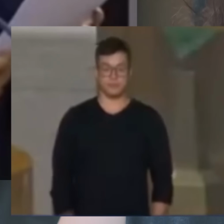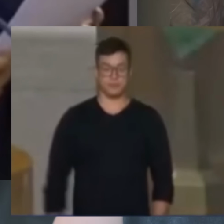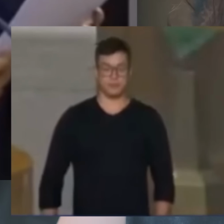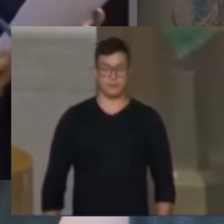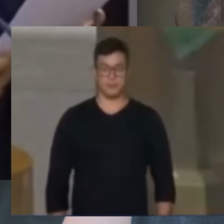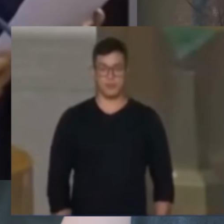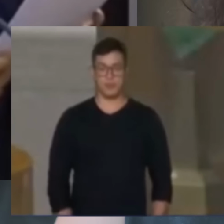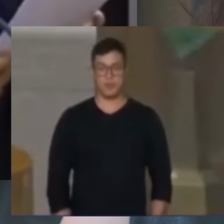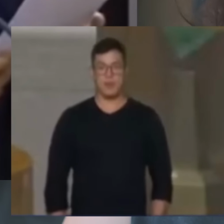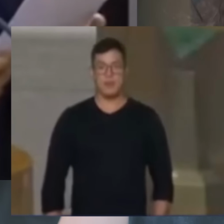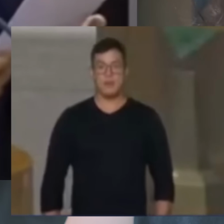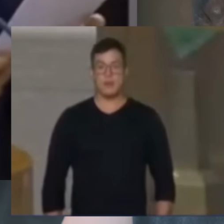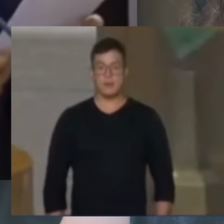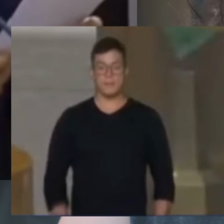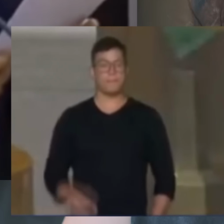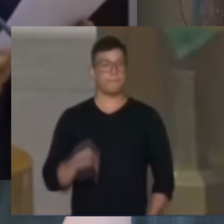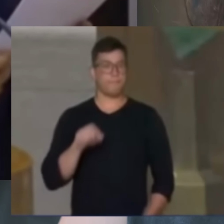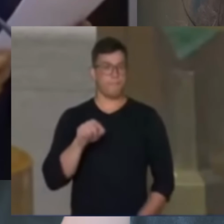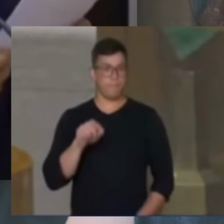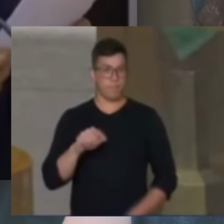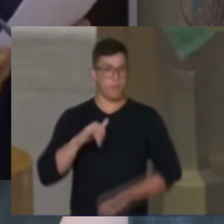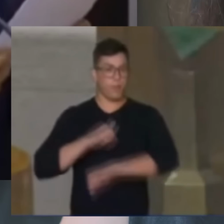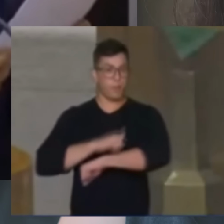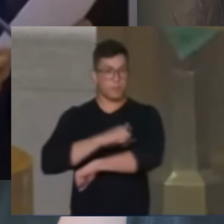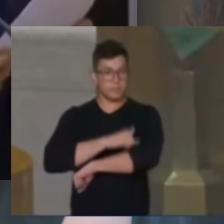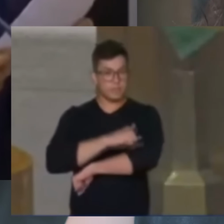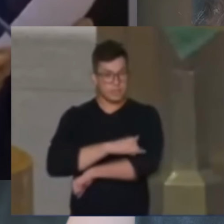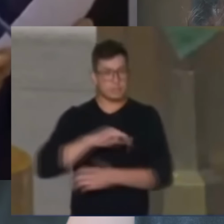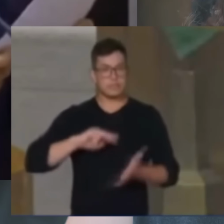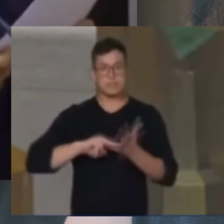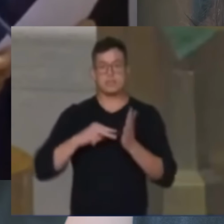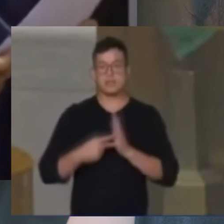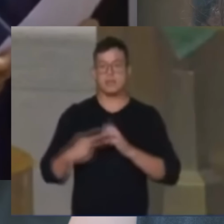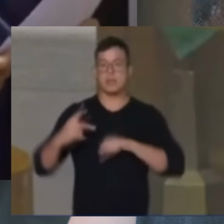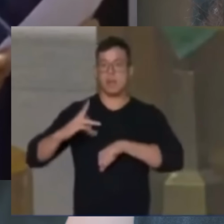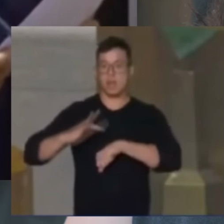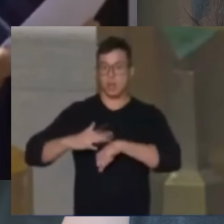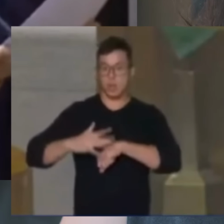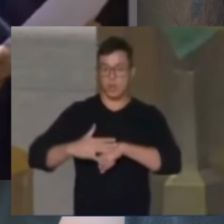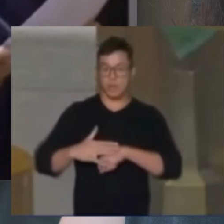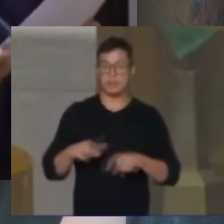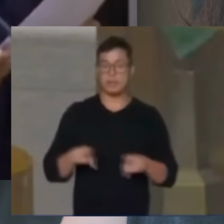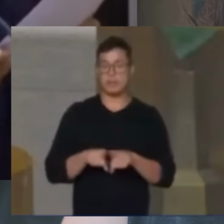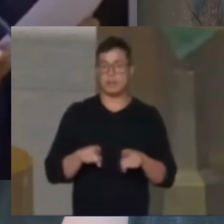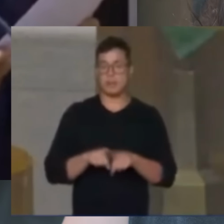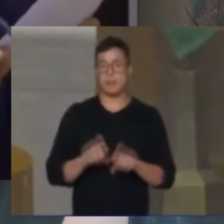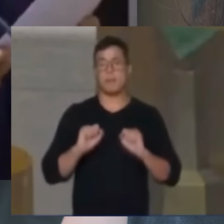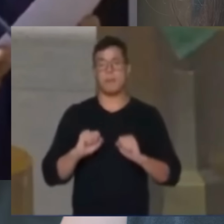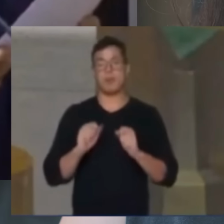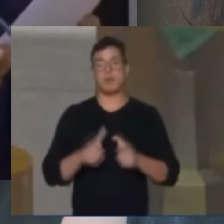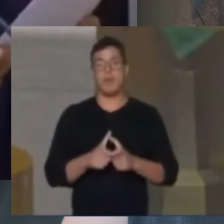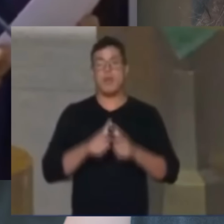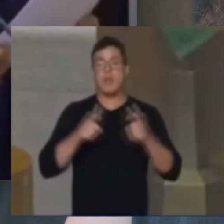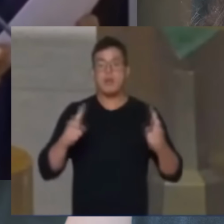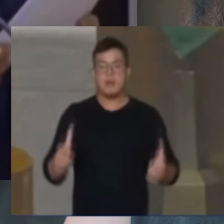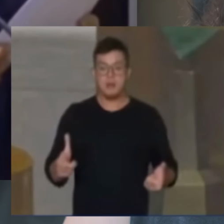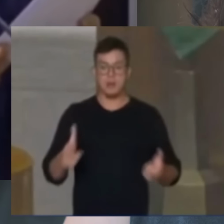para uma série de outros problemas de saúde, a exemplo de diabetes e